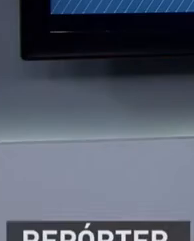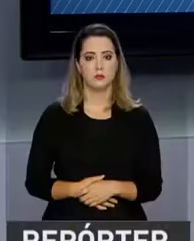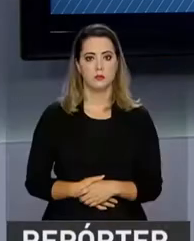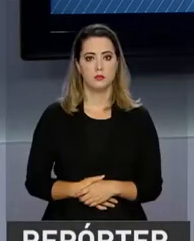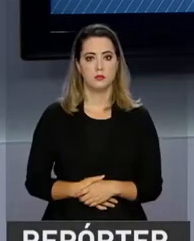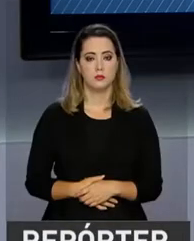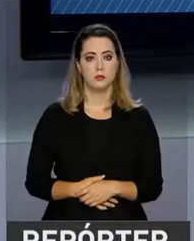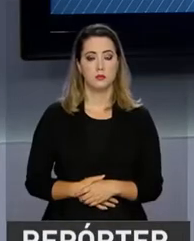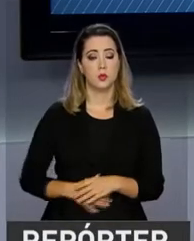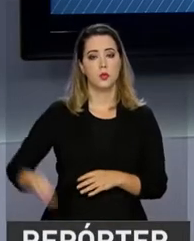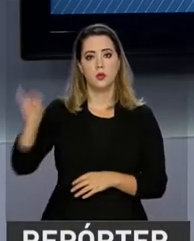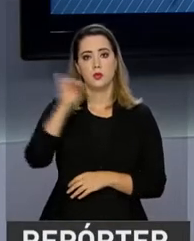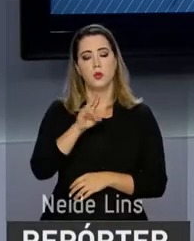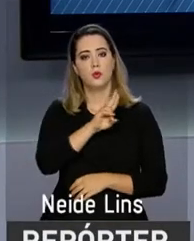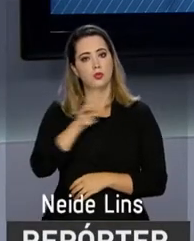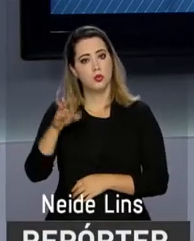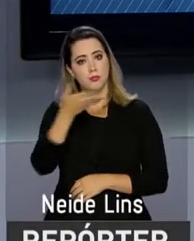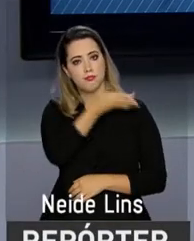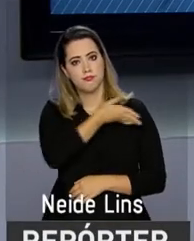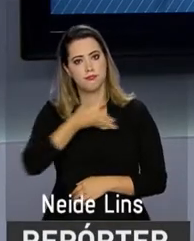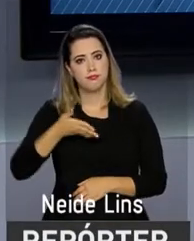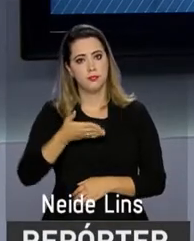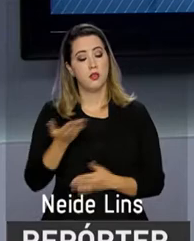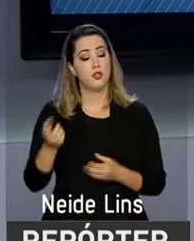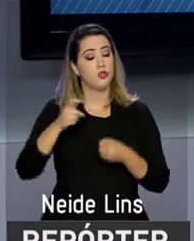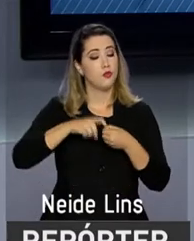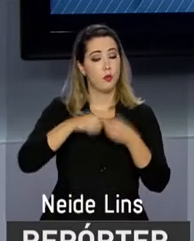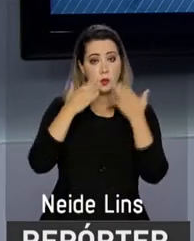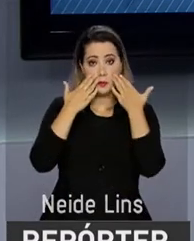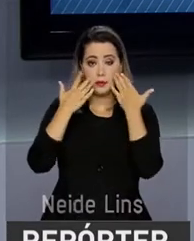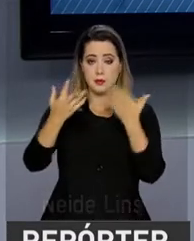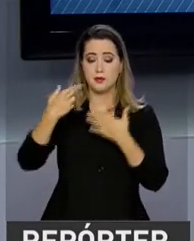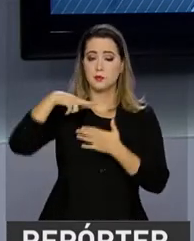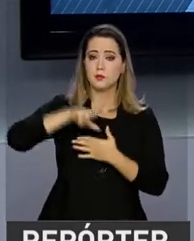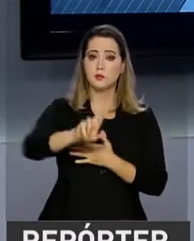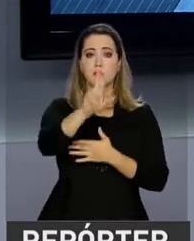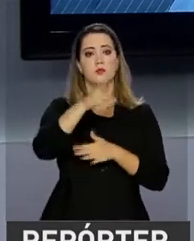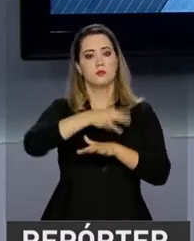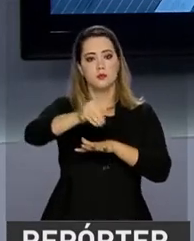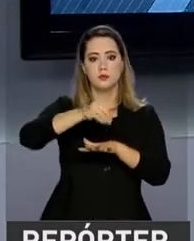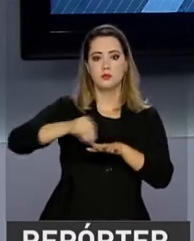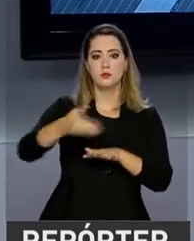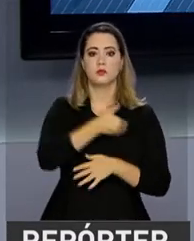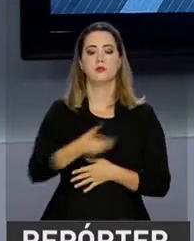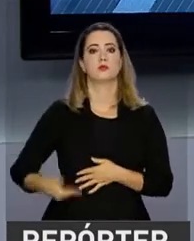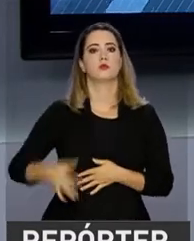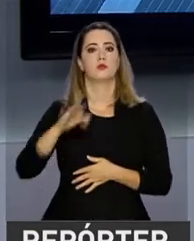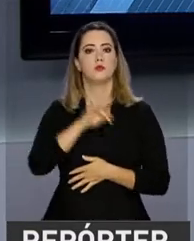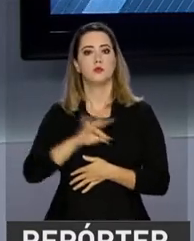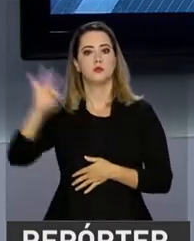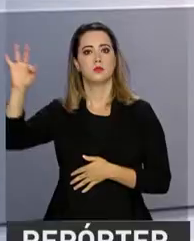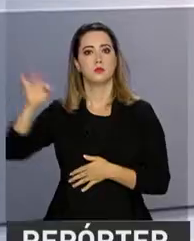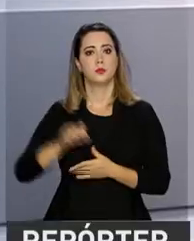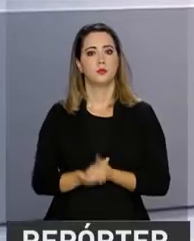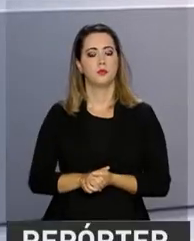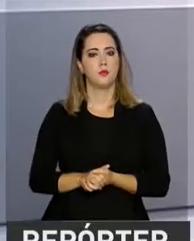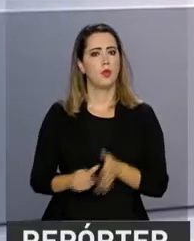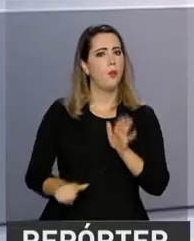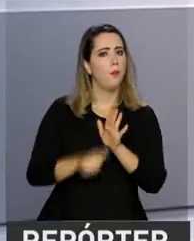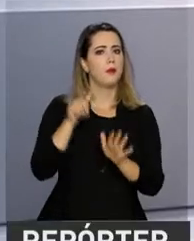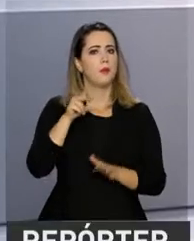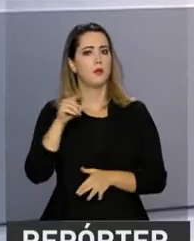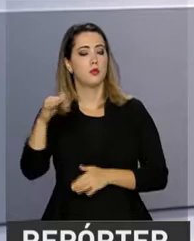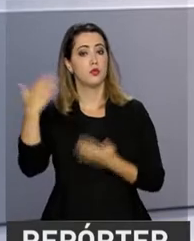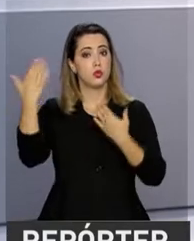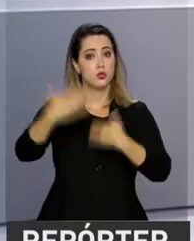olá eu sou o roberto camargo estamos de volta com o repórter nbr e as notícias do governo federal o primeiro